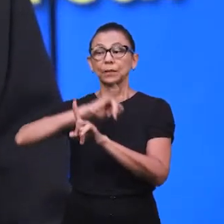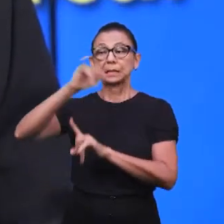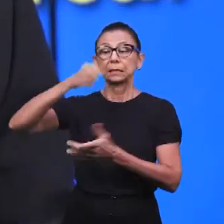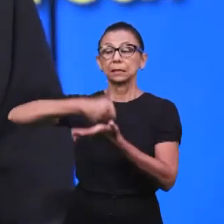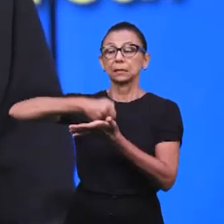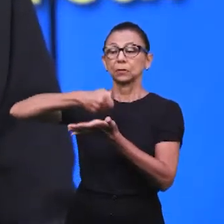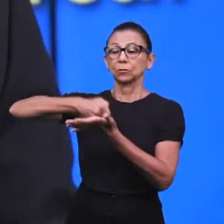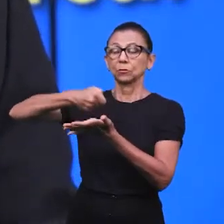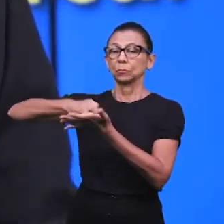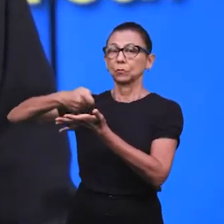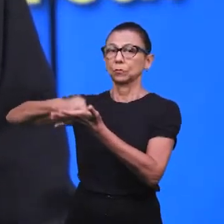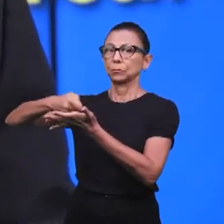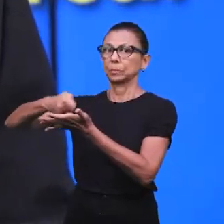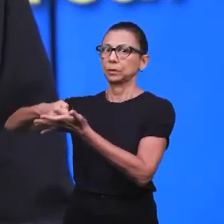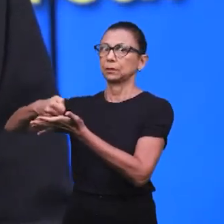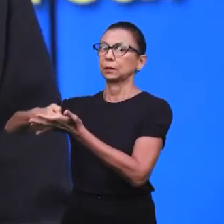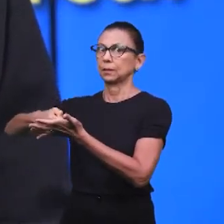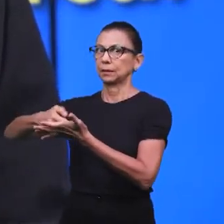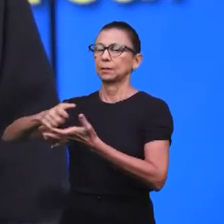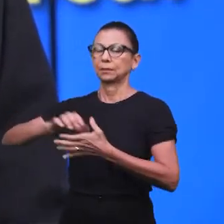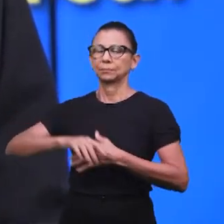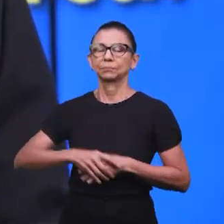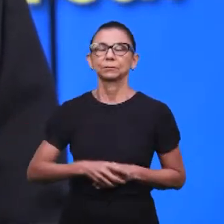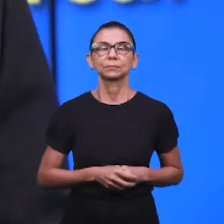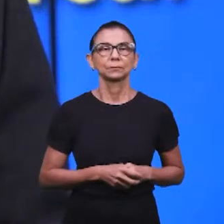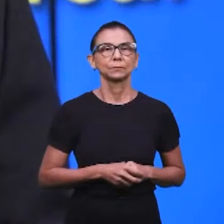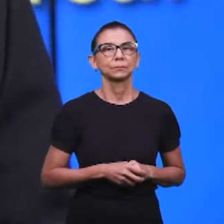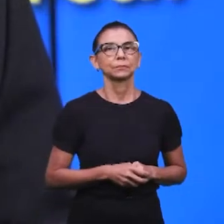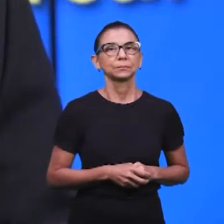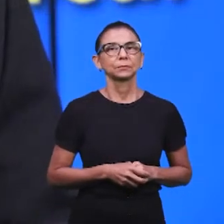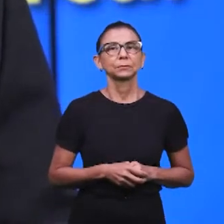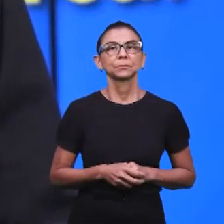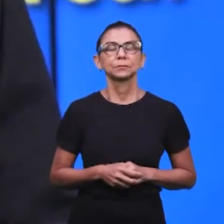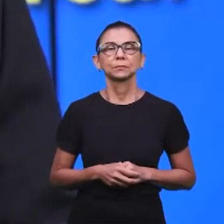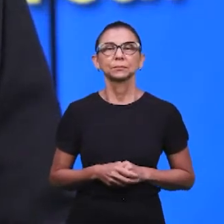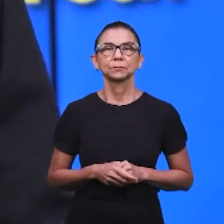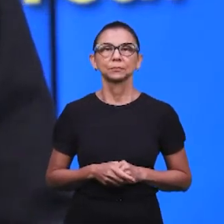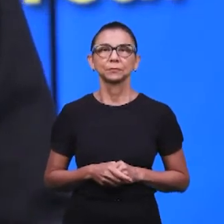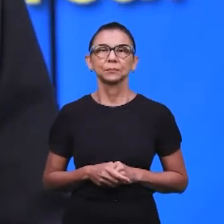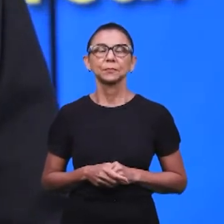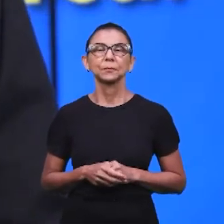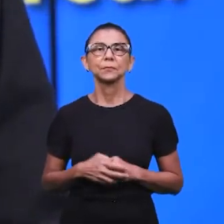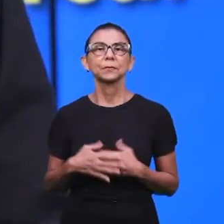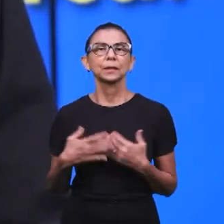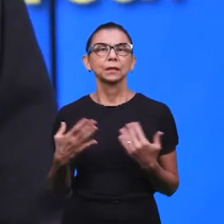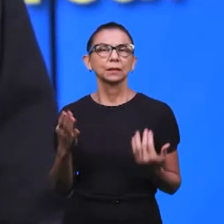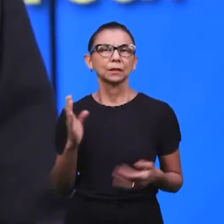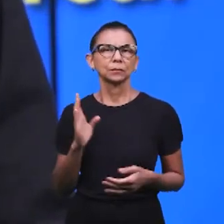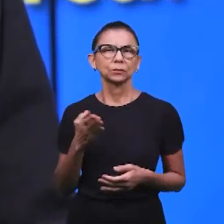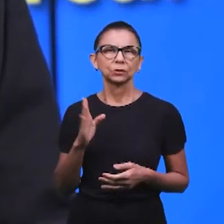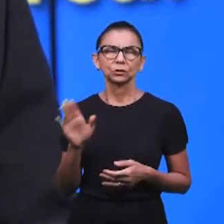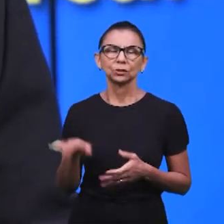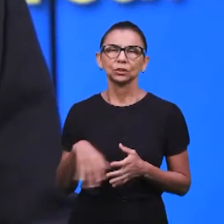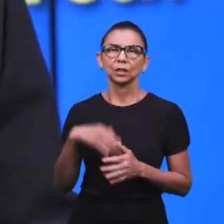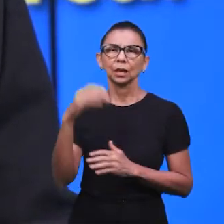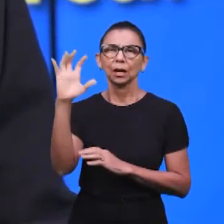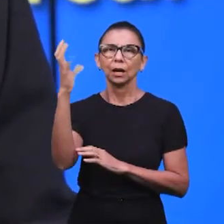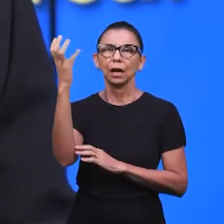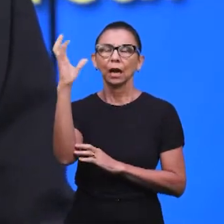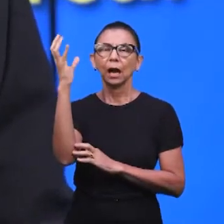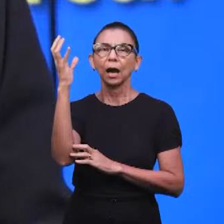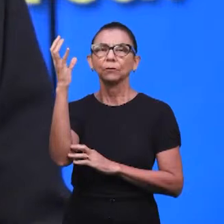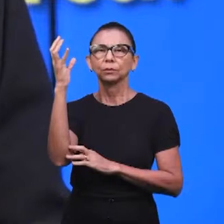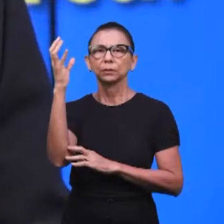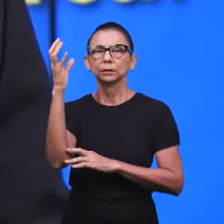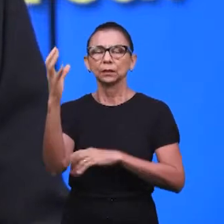igreja o andamento dos tempos, as profecias que estão se cumprindo. Então, realmente, a expressão ali, a figueira já deu seus